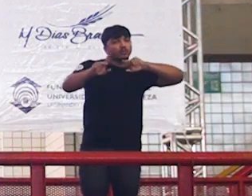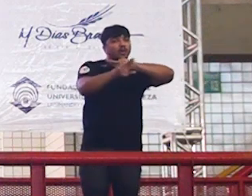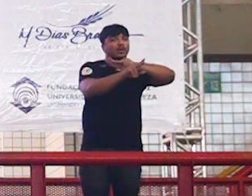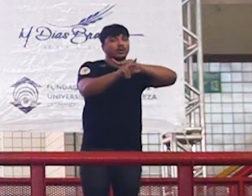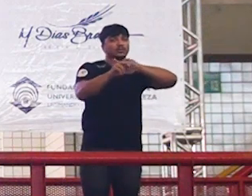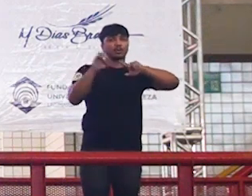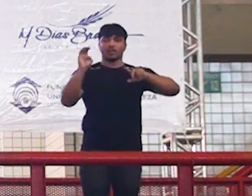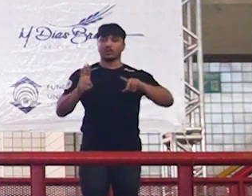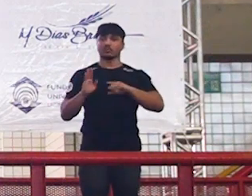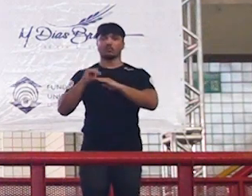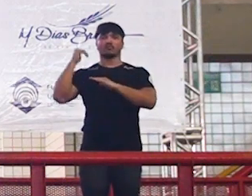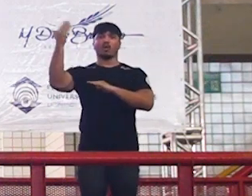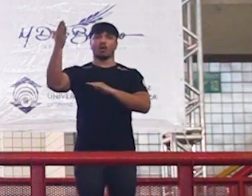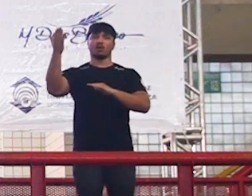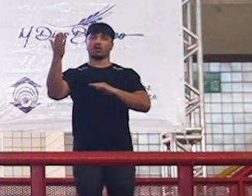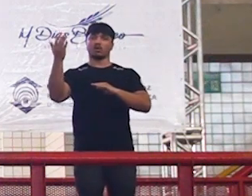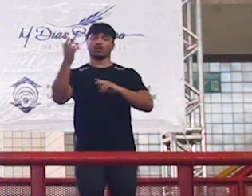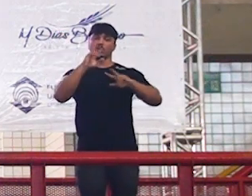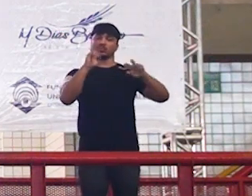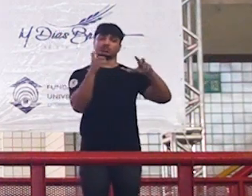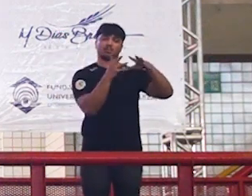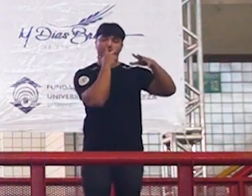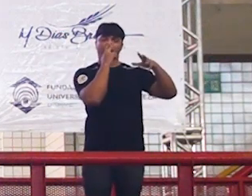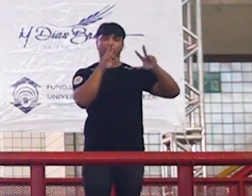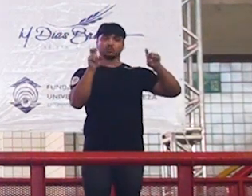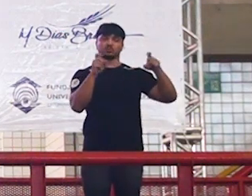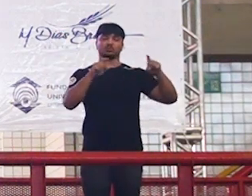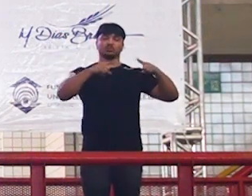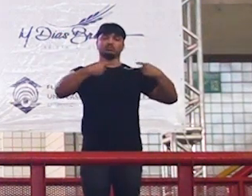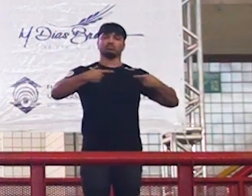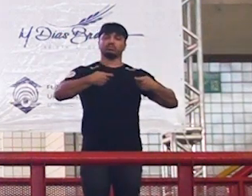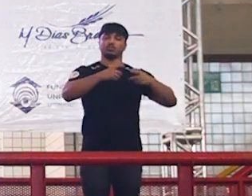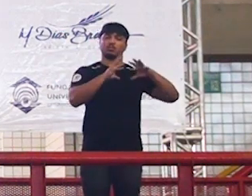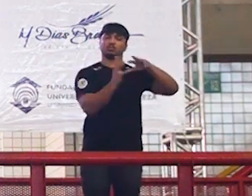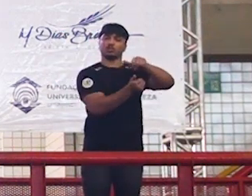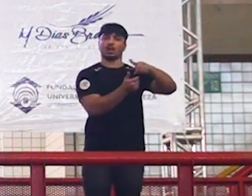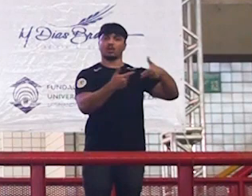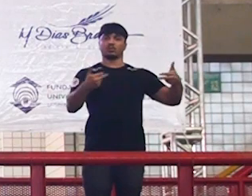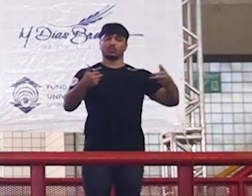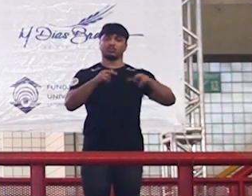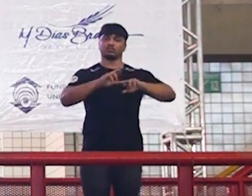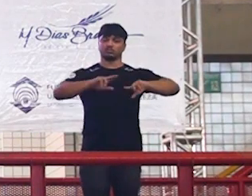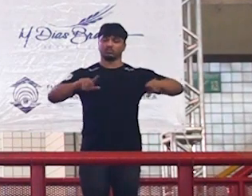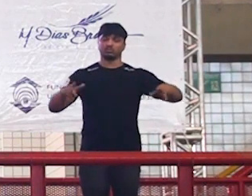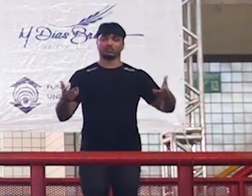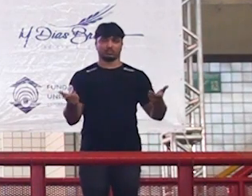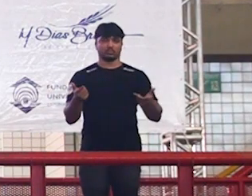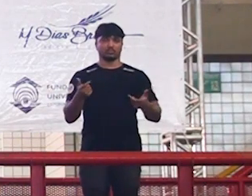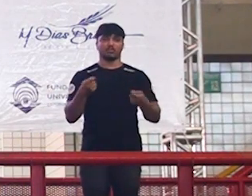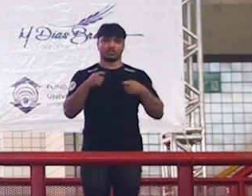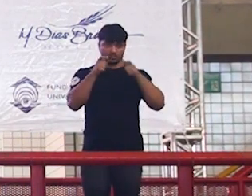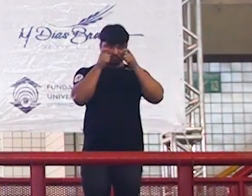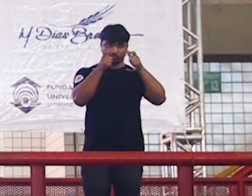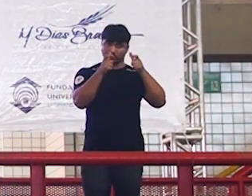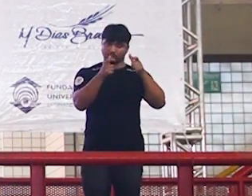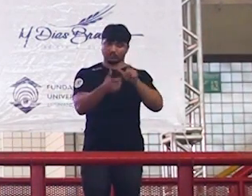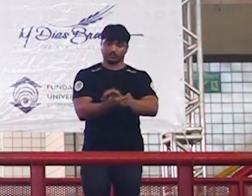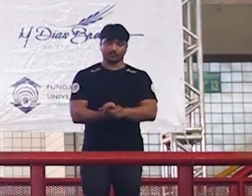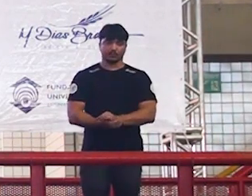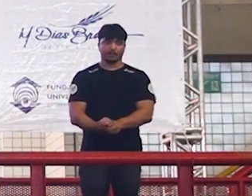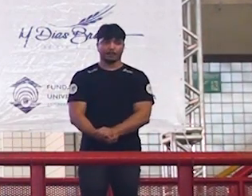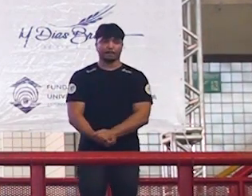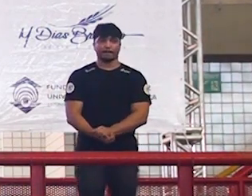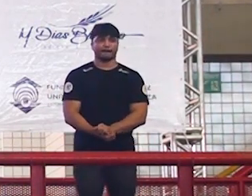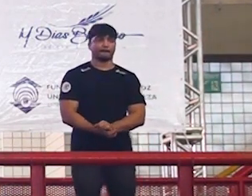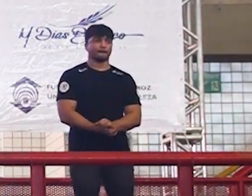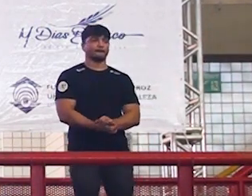do Brasil? Uma discussão mundial? Então, fica de olho, tá? Fica de